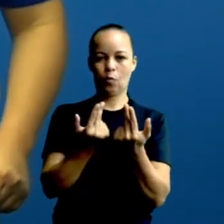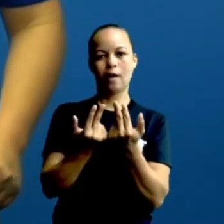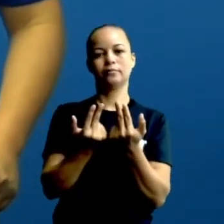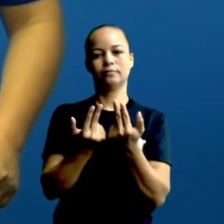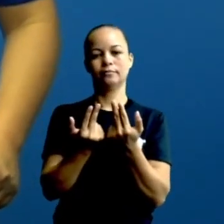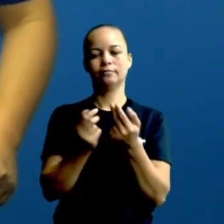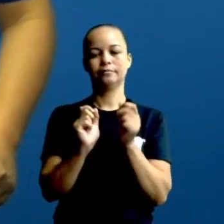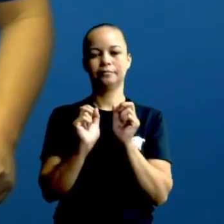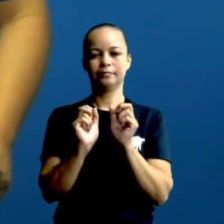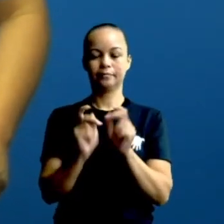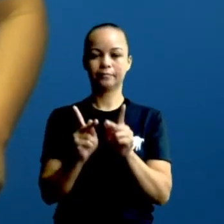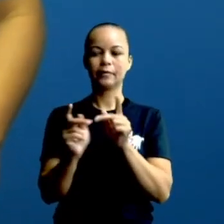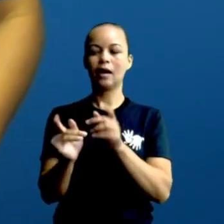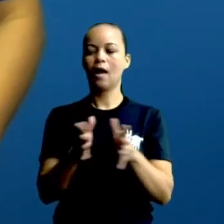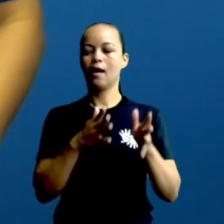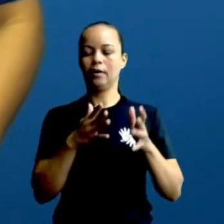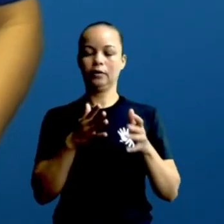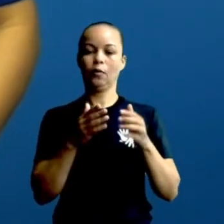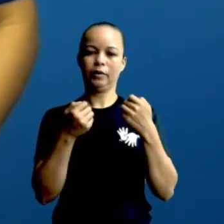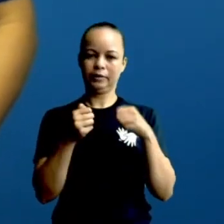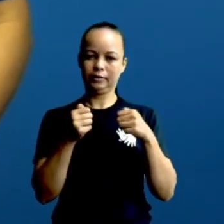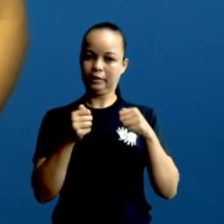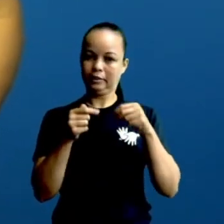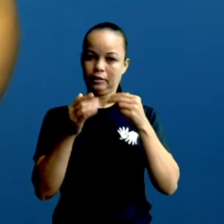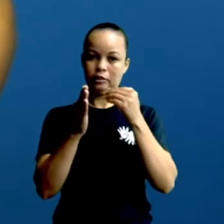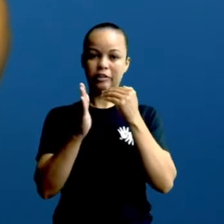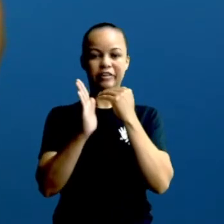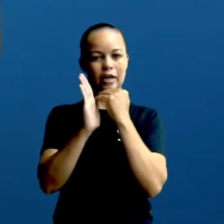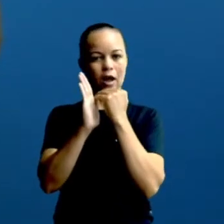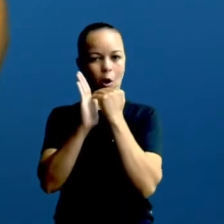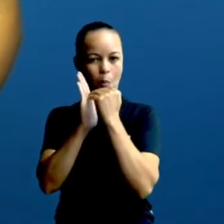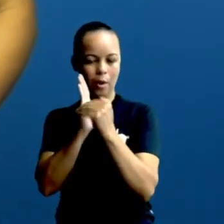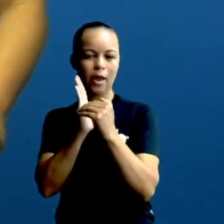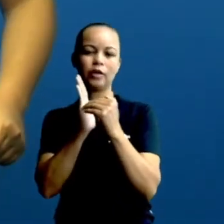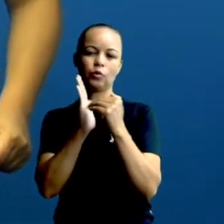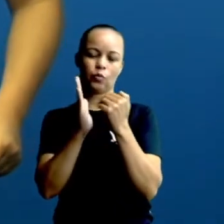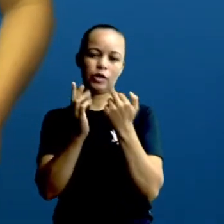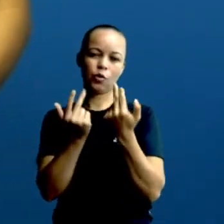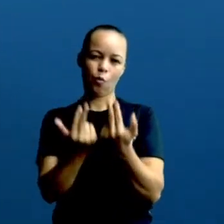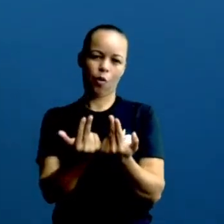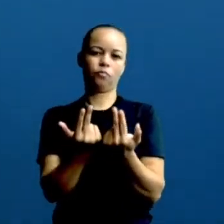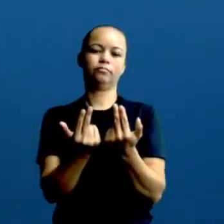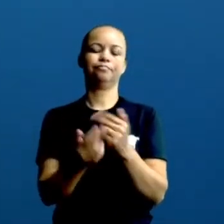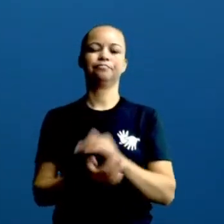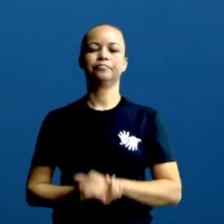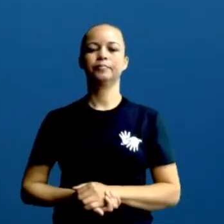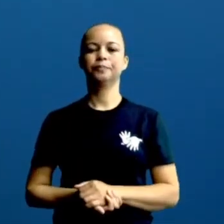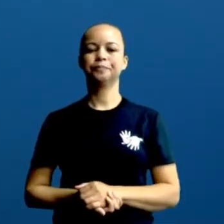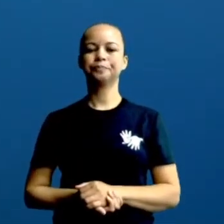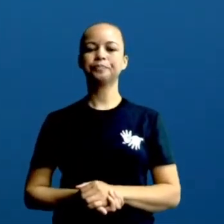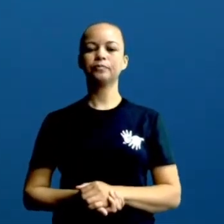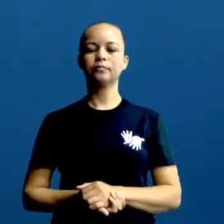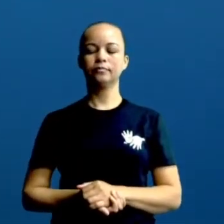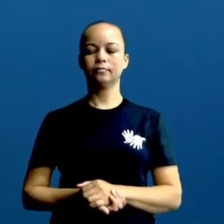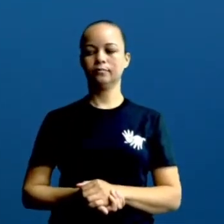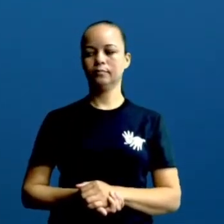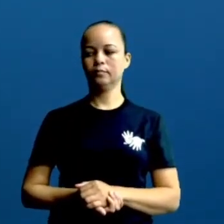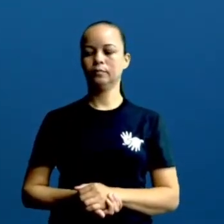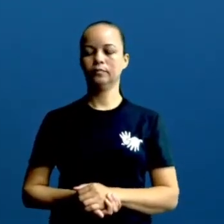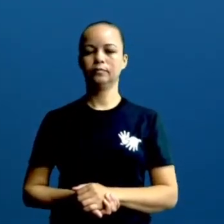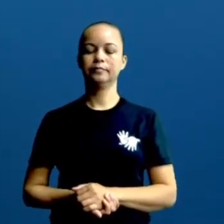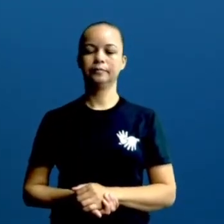a certo então eu tenho que dividir ao meio então tem que ser os pedacinhos iguais tá